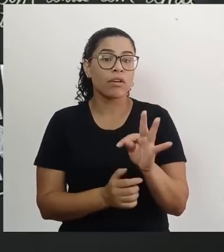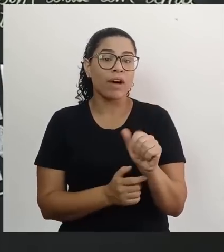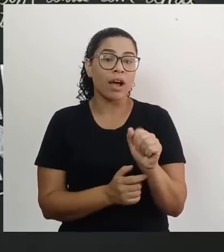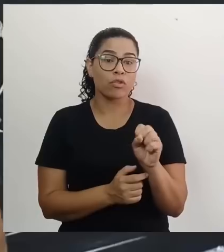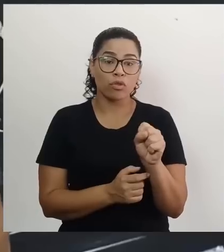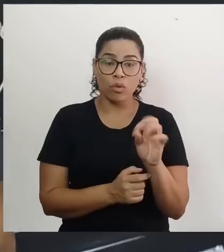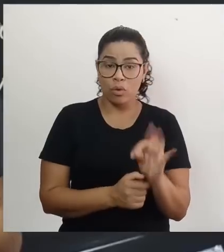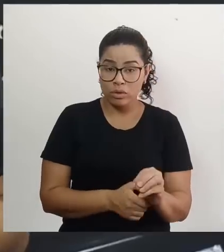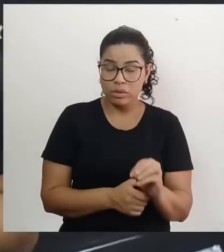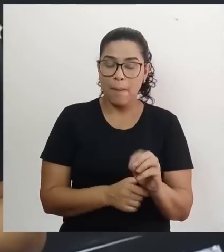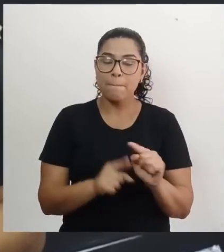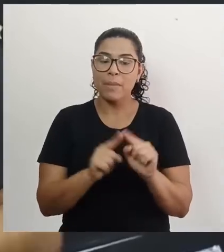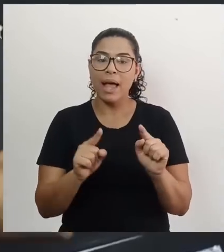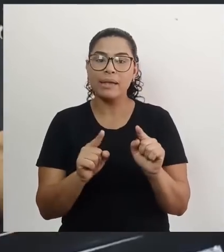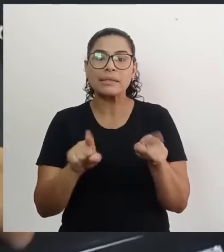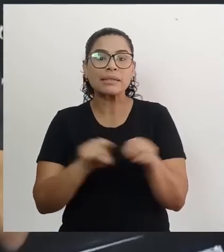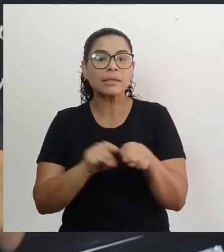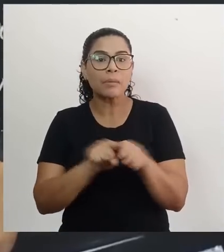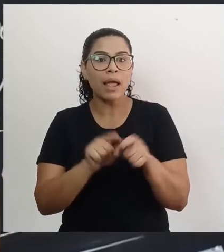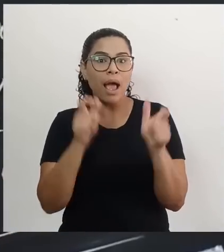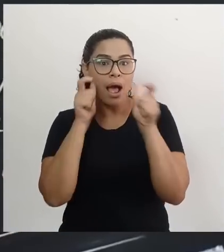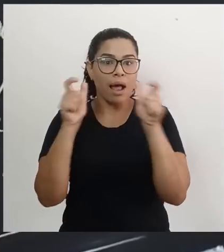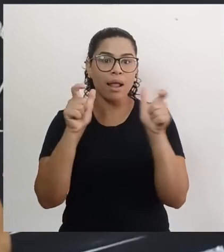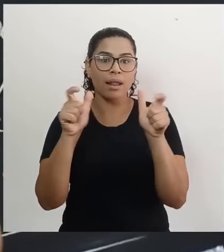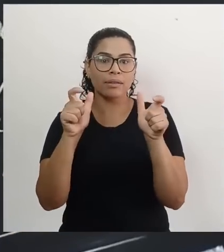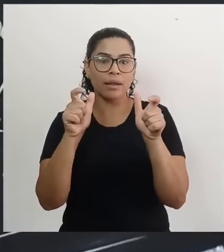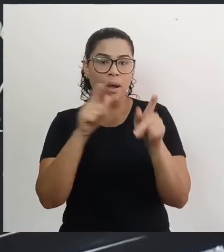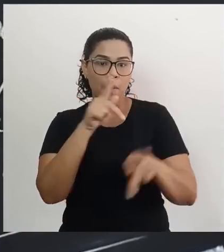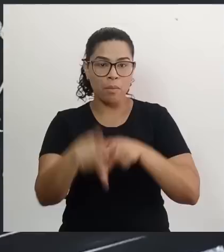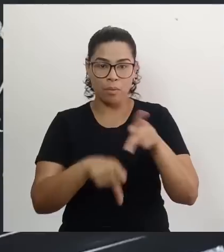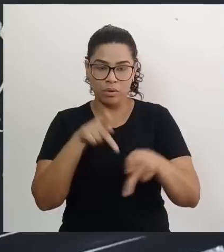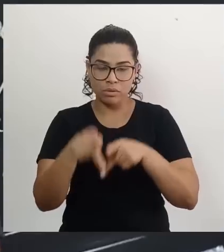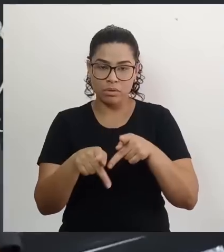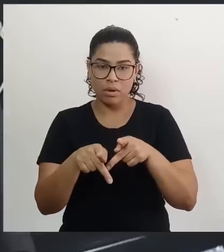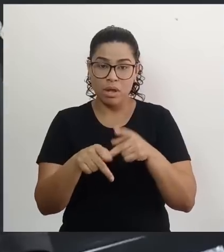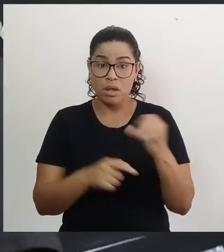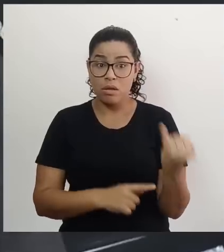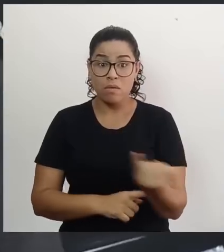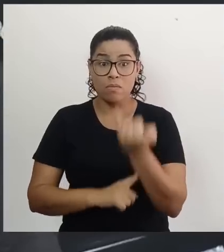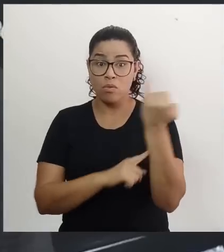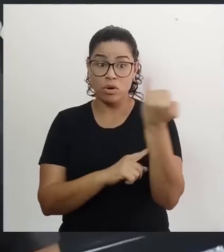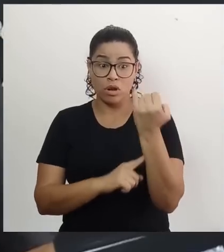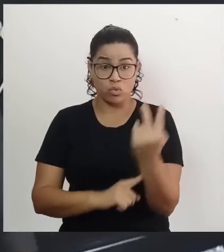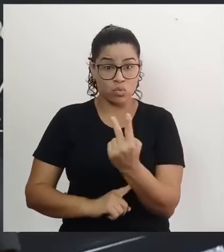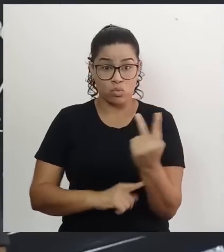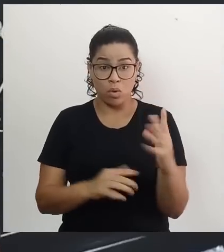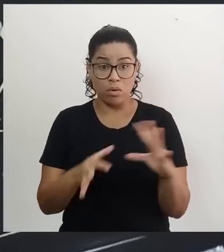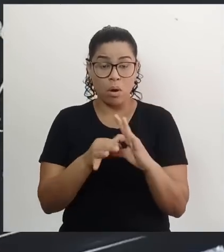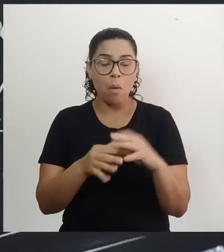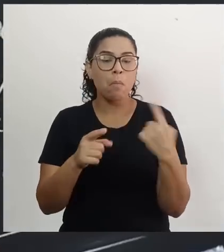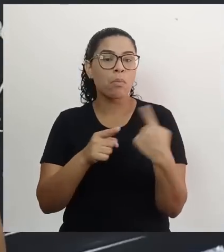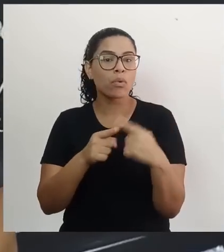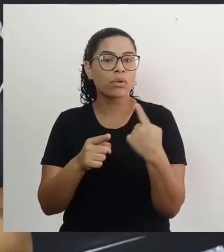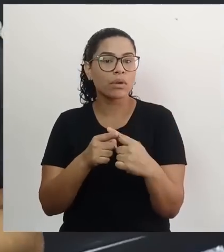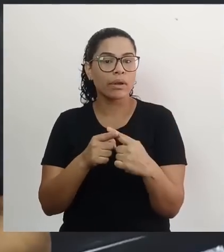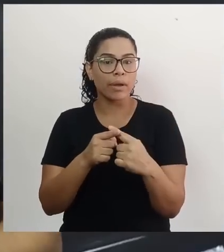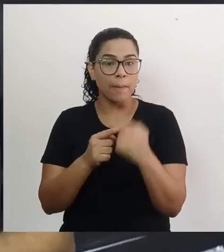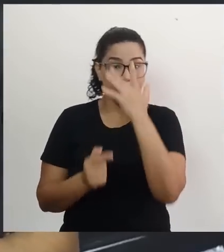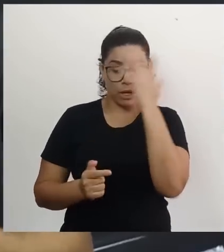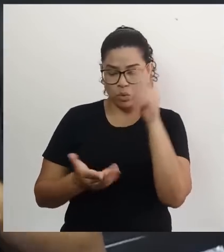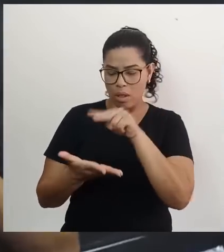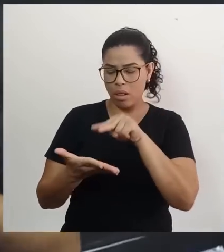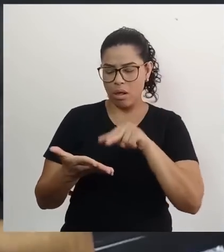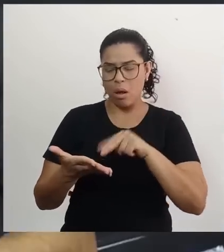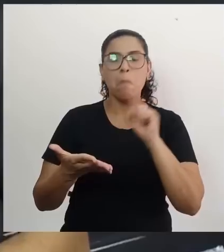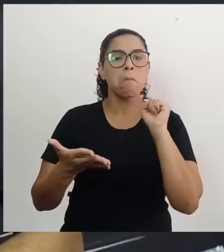alertar a população. É muito arriscado esse limite entre a opinião e o fato, porque é possível que o leitor seja